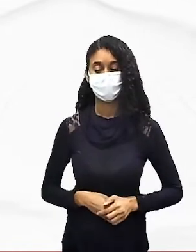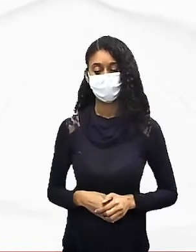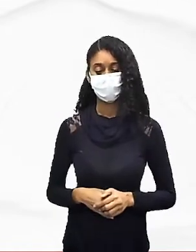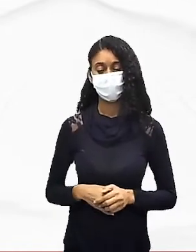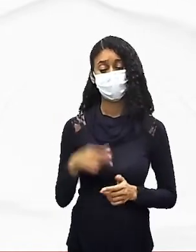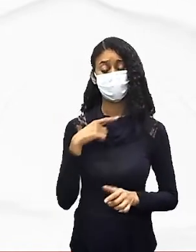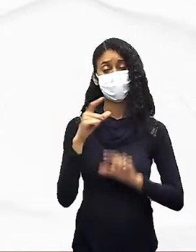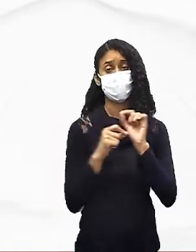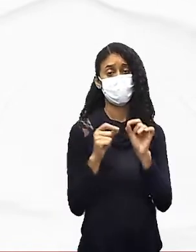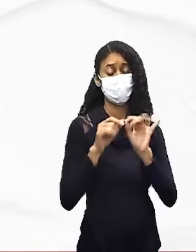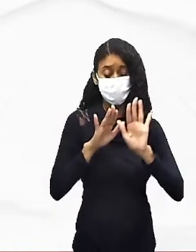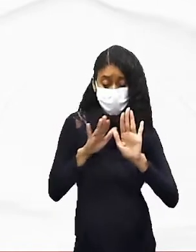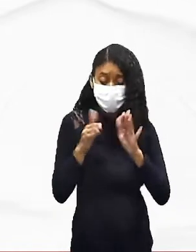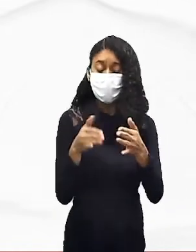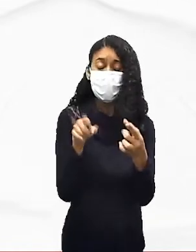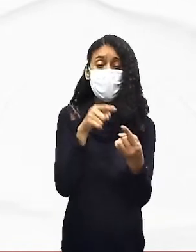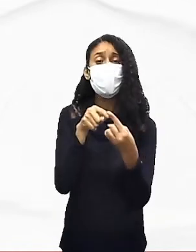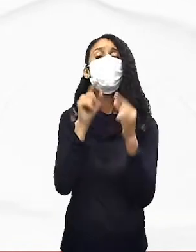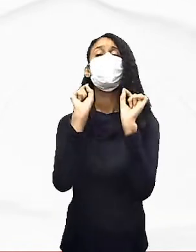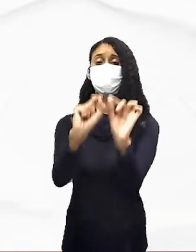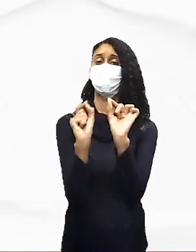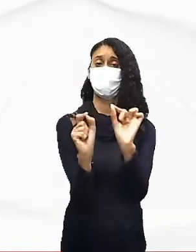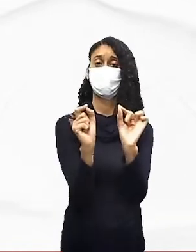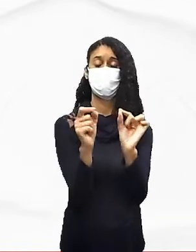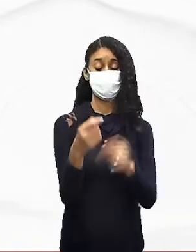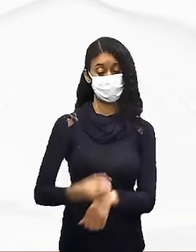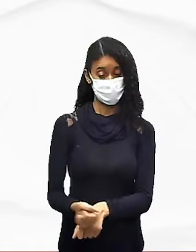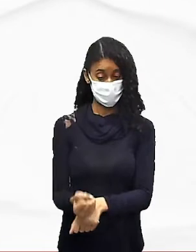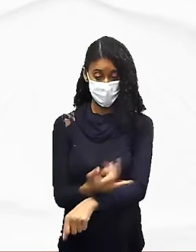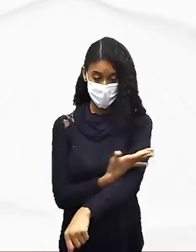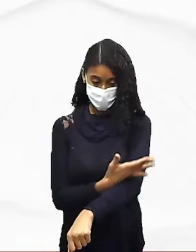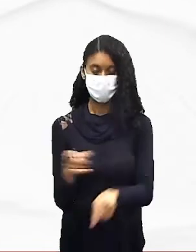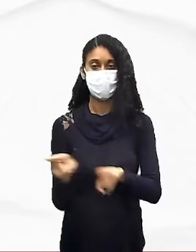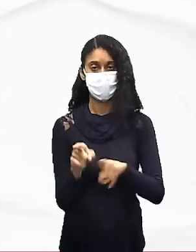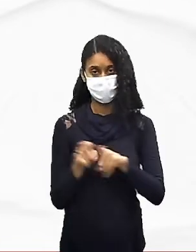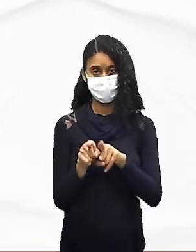tem a função emotiva, você tem a função